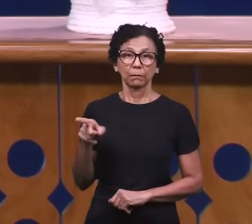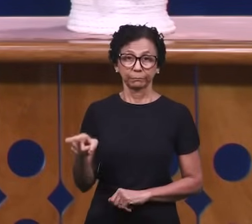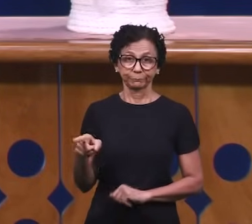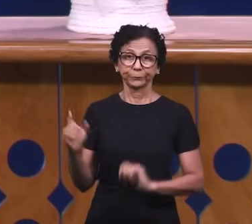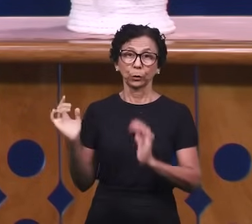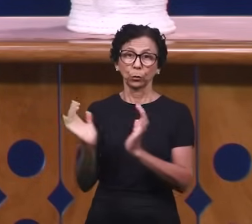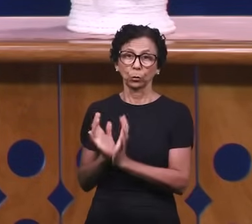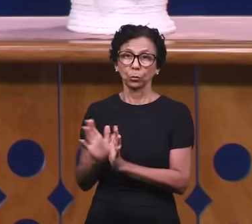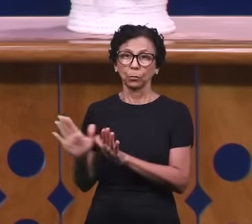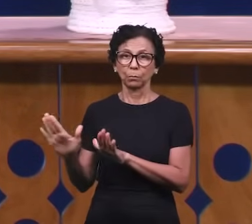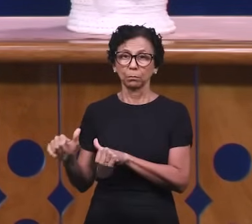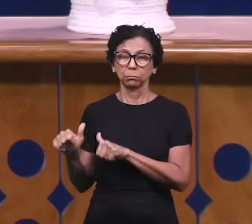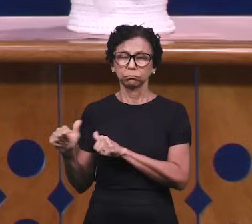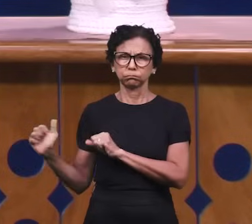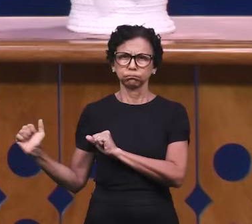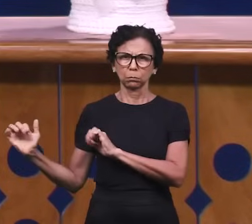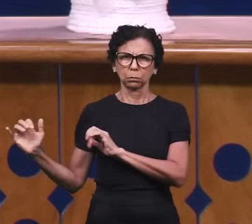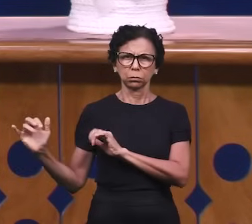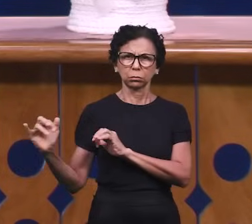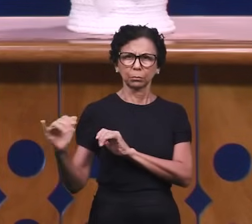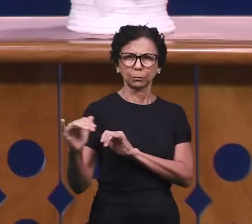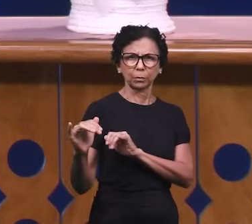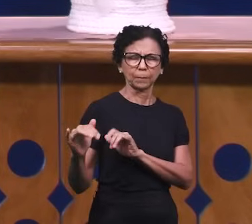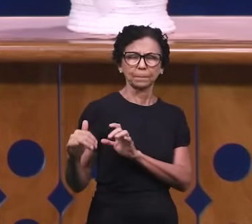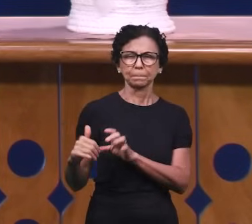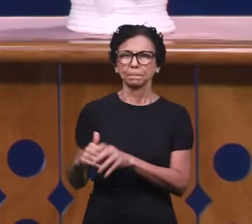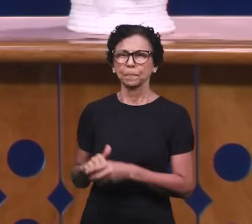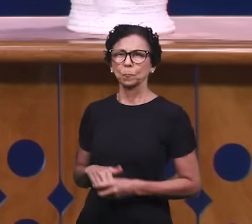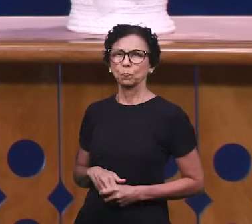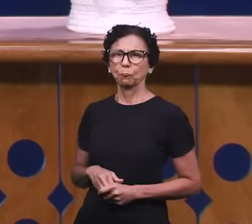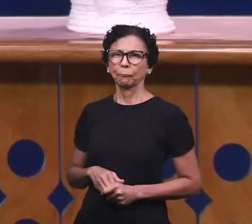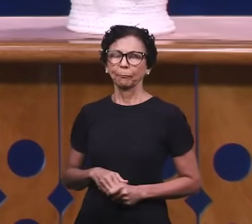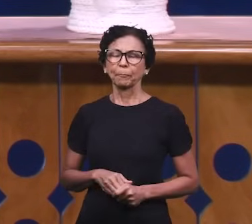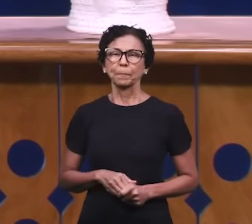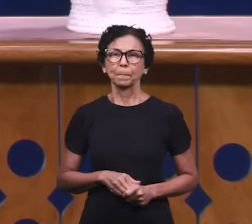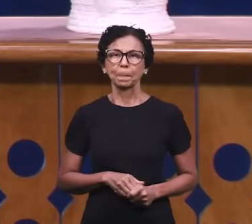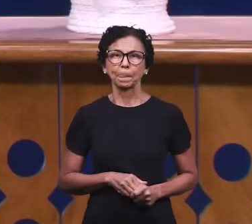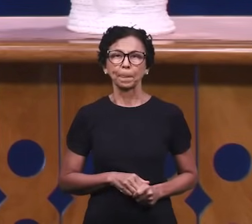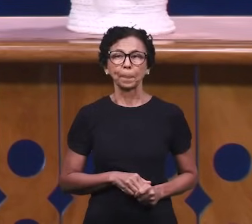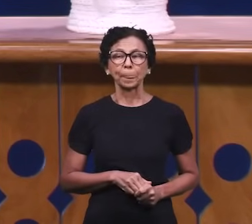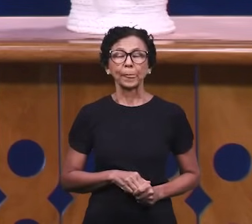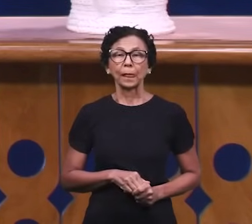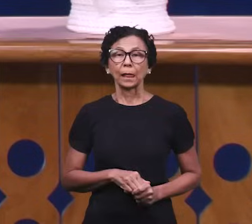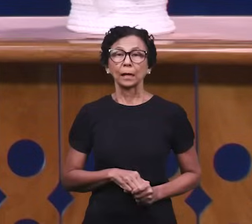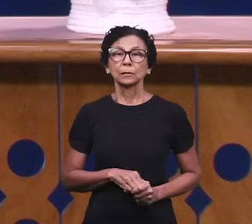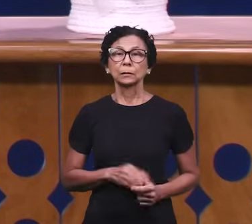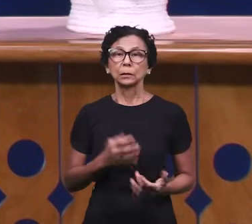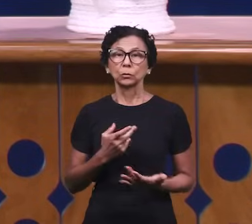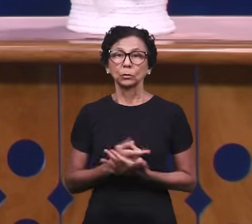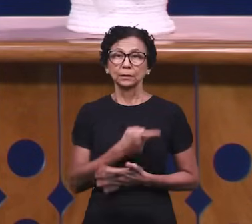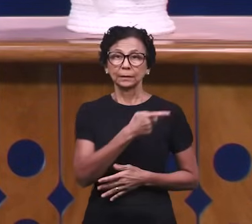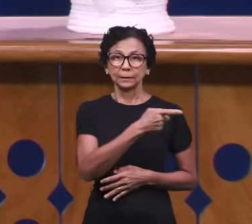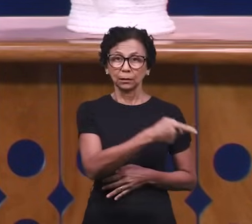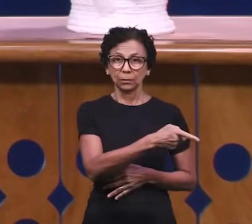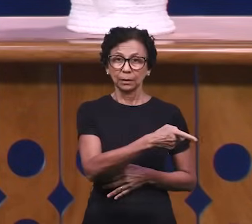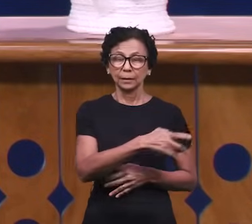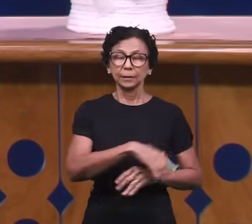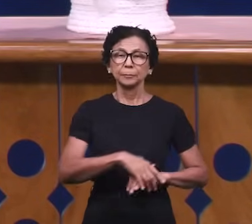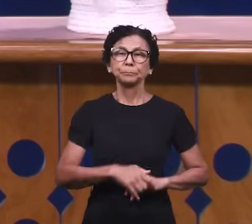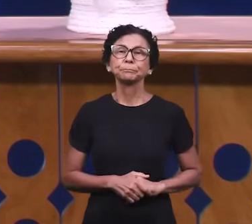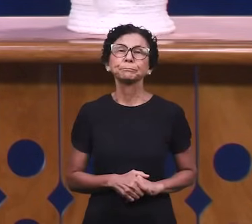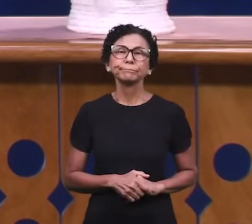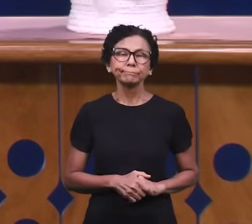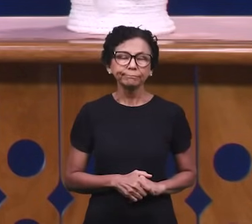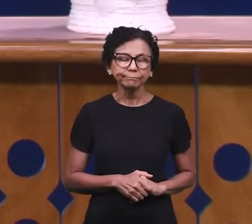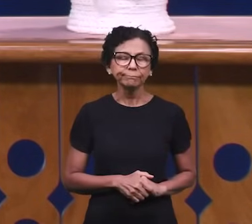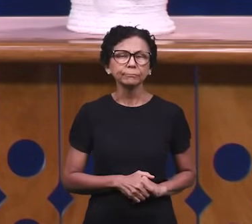eles foram pra guerra, foram pra batalha. O versículo seguinte diz o seguinte: "E o Senhor feriu de diante de Asa e diante